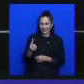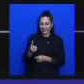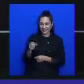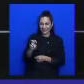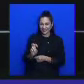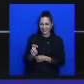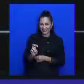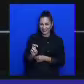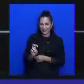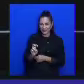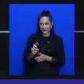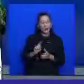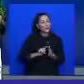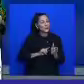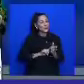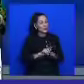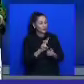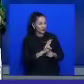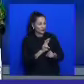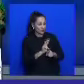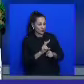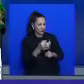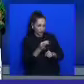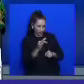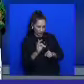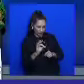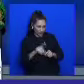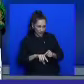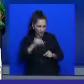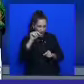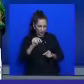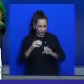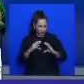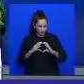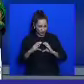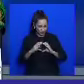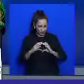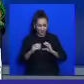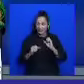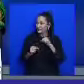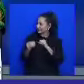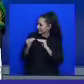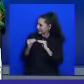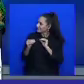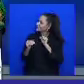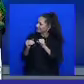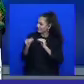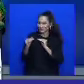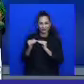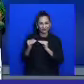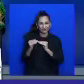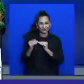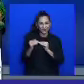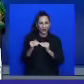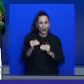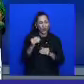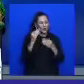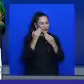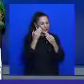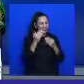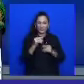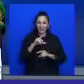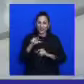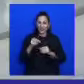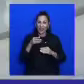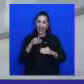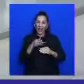e 65. As auditoras confirmam as bolas sorteadas? Sim, confirmo. Sim, confirmo. Muito